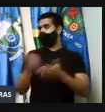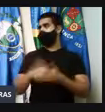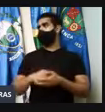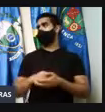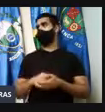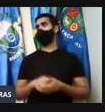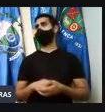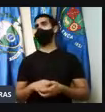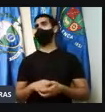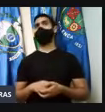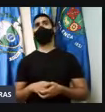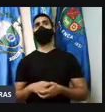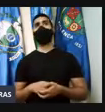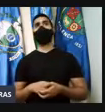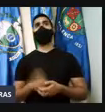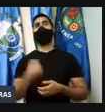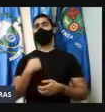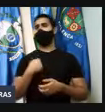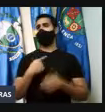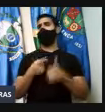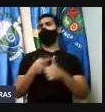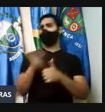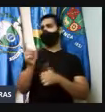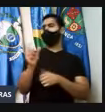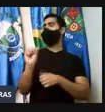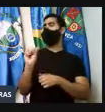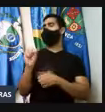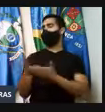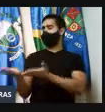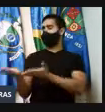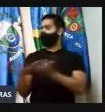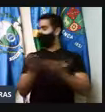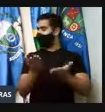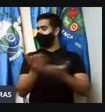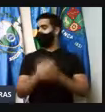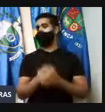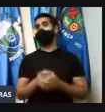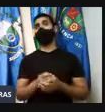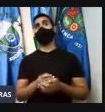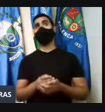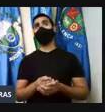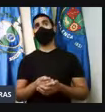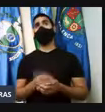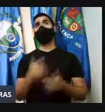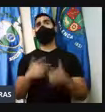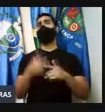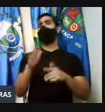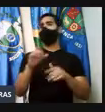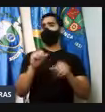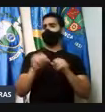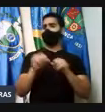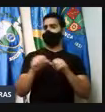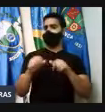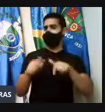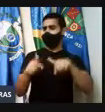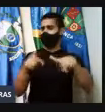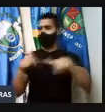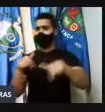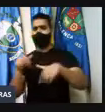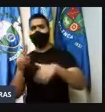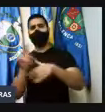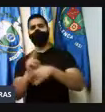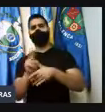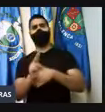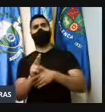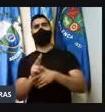aquilo que nós temos aqui. Então eu fico com a primeira palavra, convite, até pelo serviço que eles estão prestando em Valença, que é